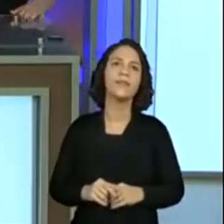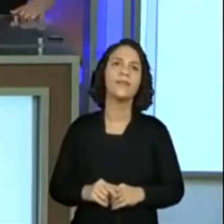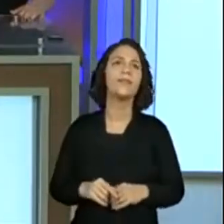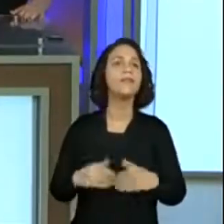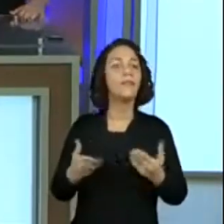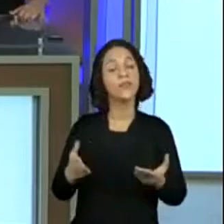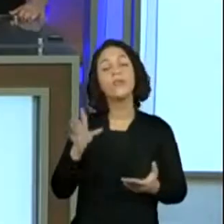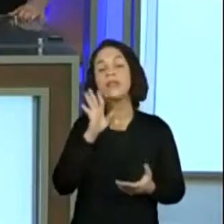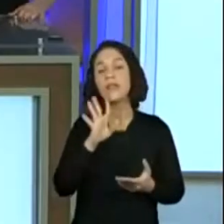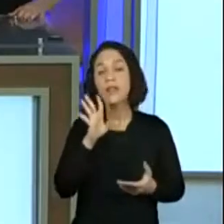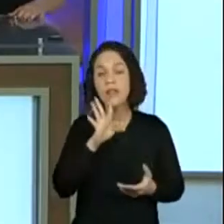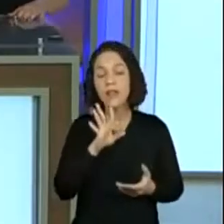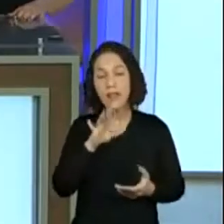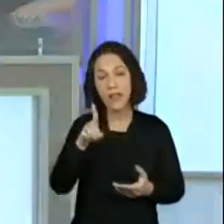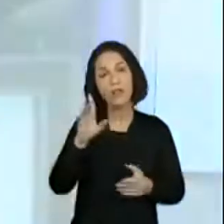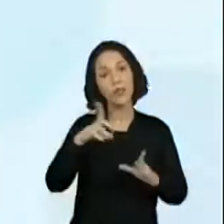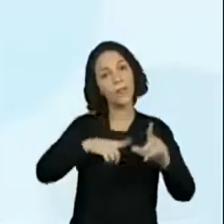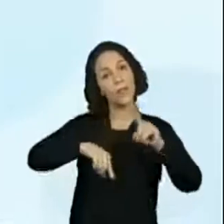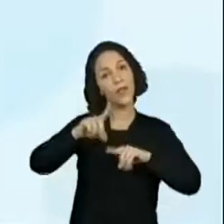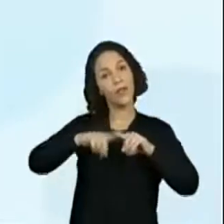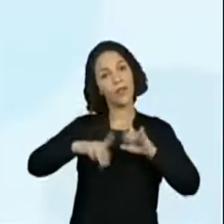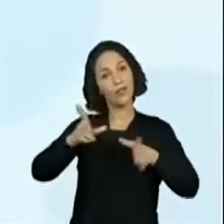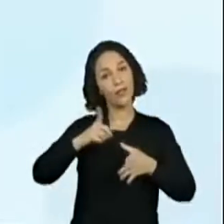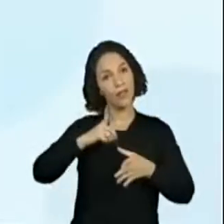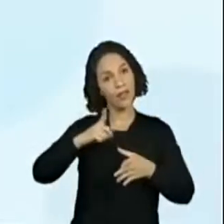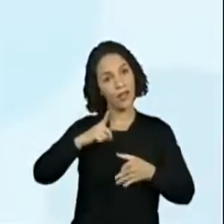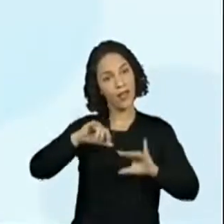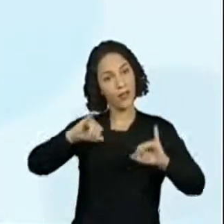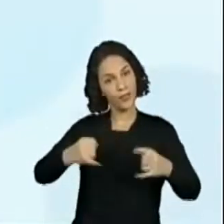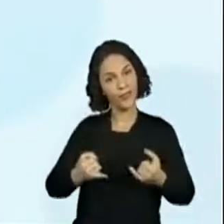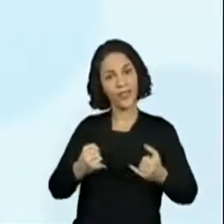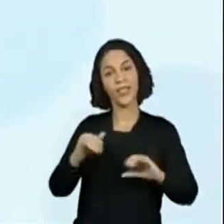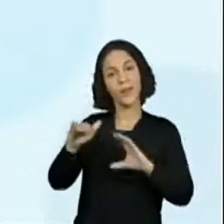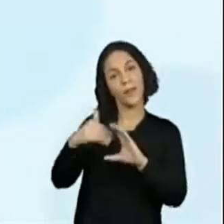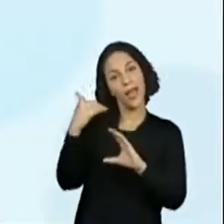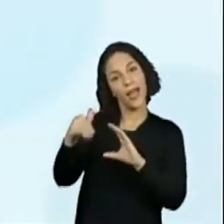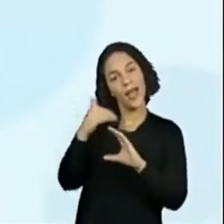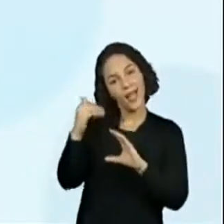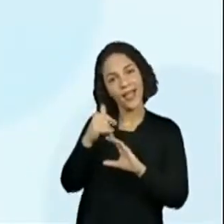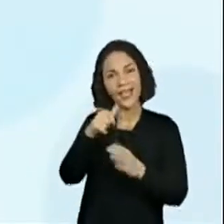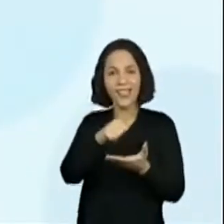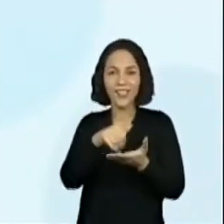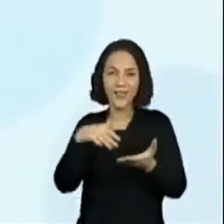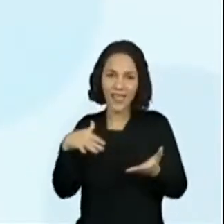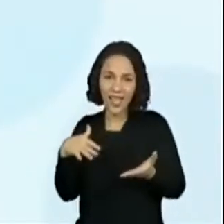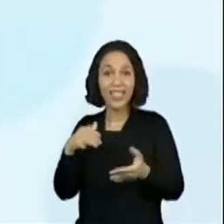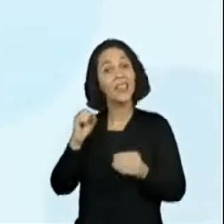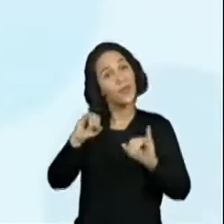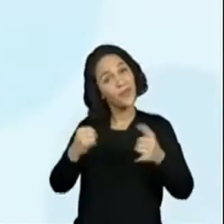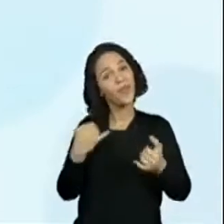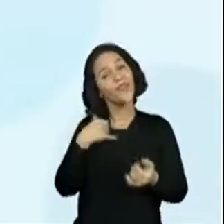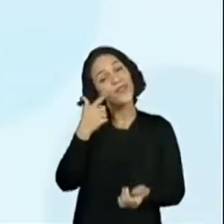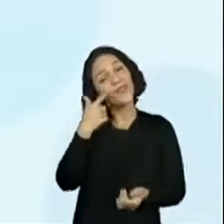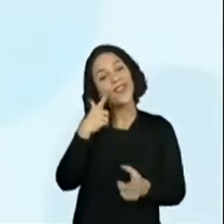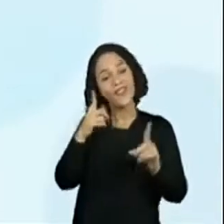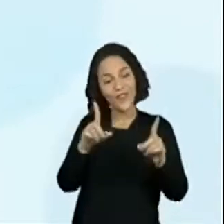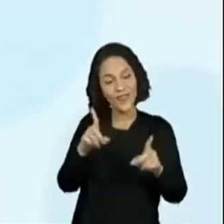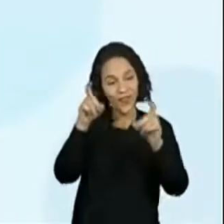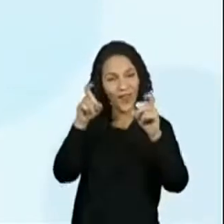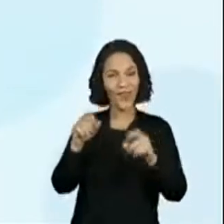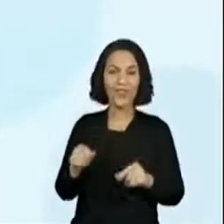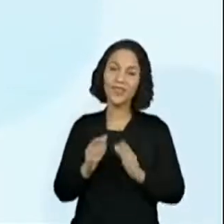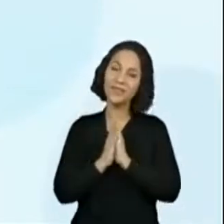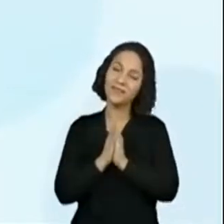acho que é bem legal, já tá lá no material, dá pra usar bastante. E a gente tem aqui, mandem pra gente aí as fotos, né?